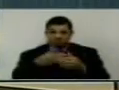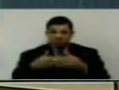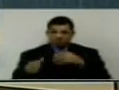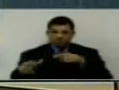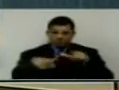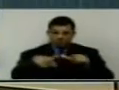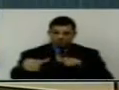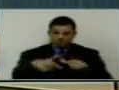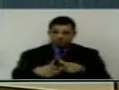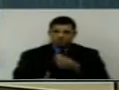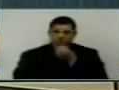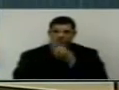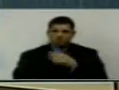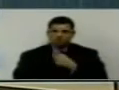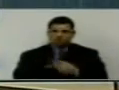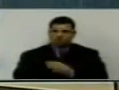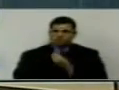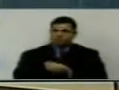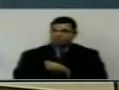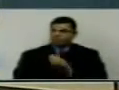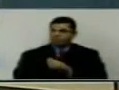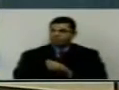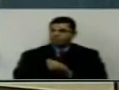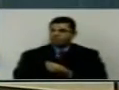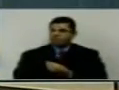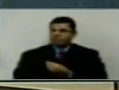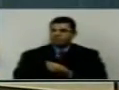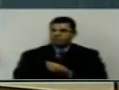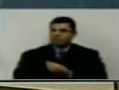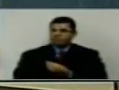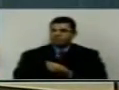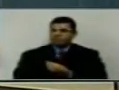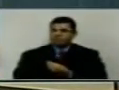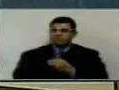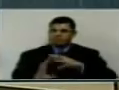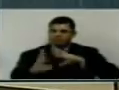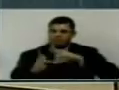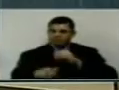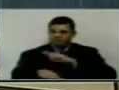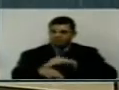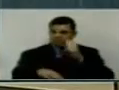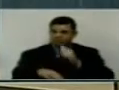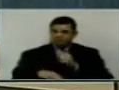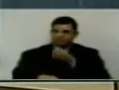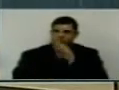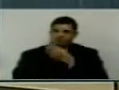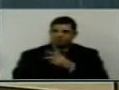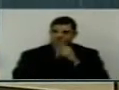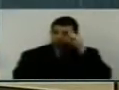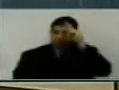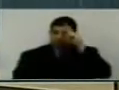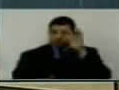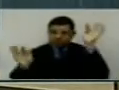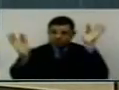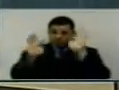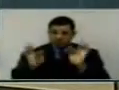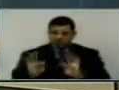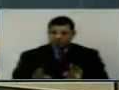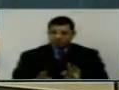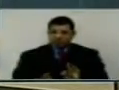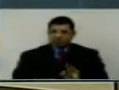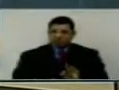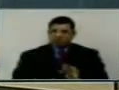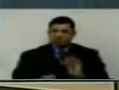custo. Vencer é ser agente de um mundo melhor. Vencer é ser feliz.